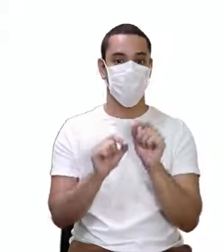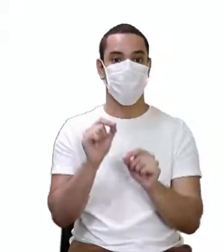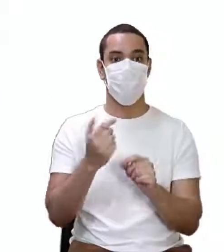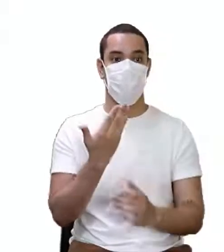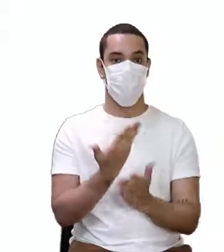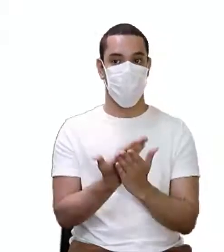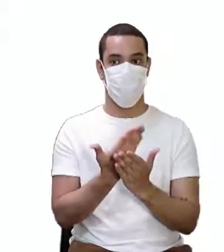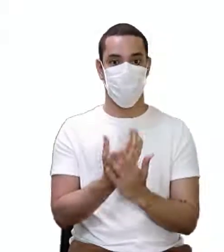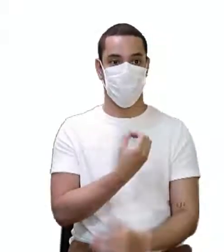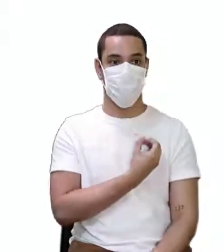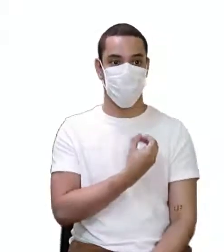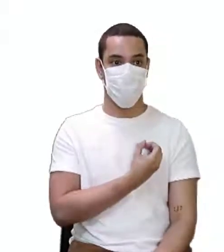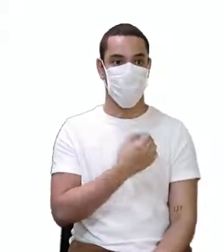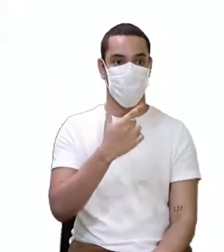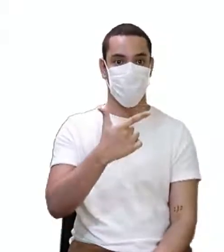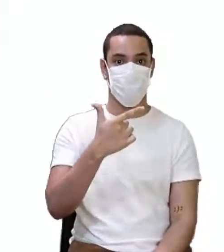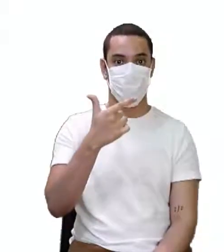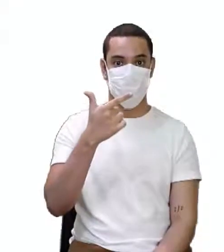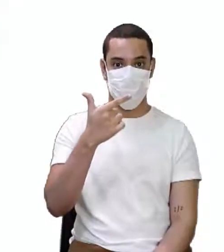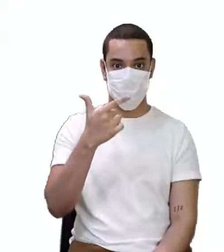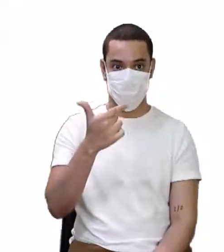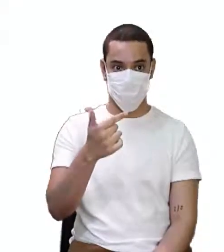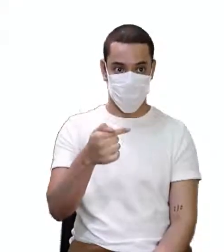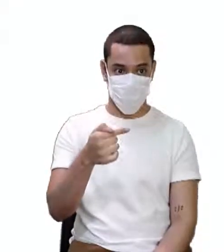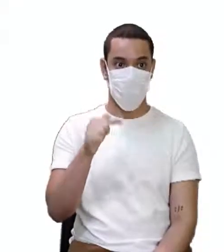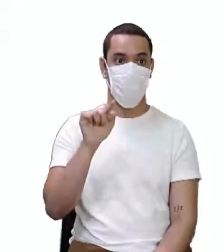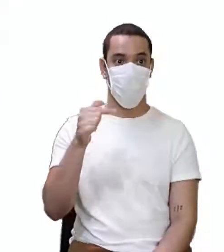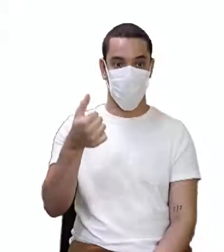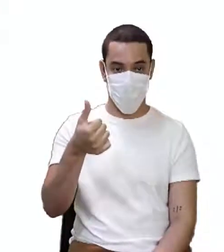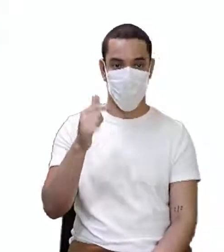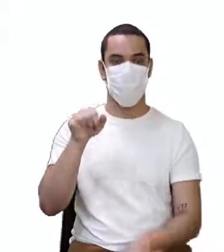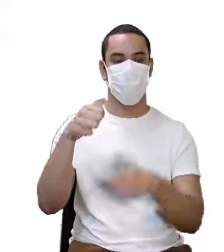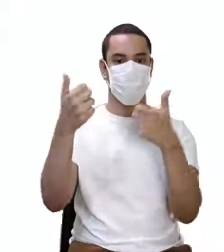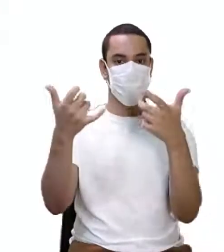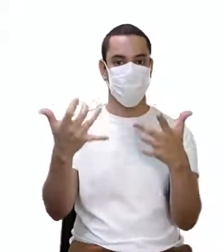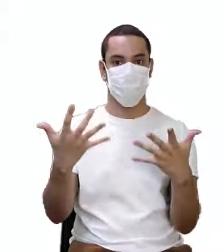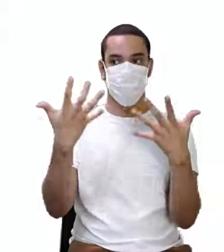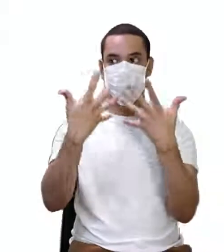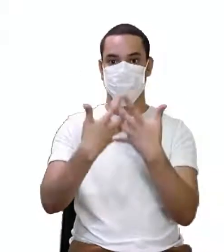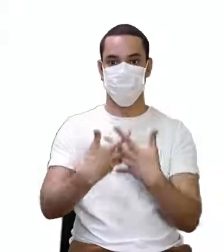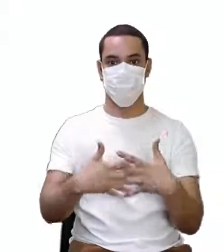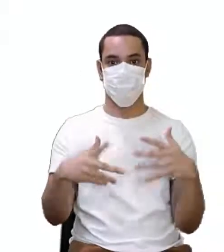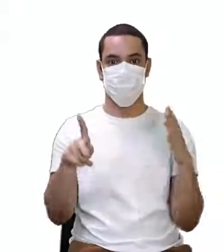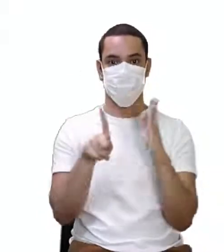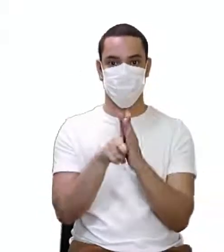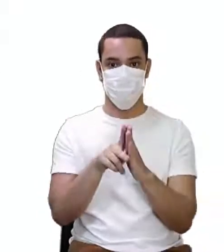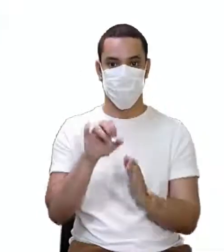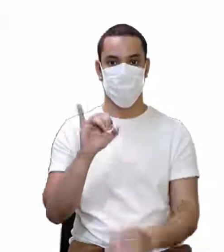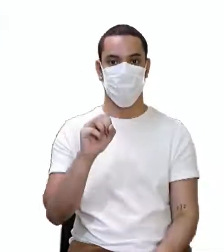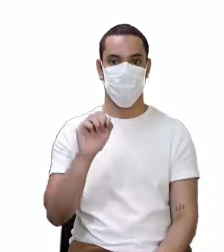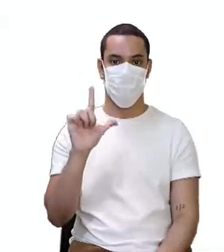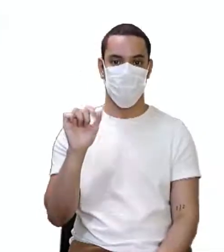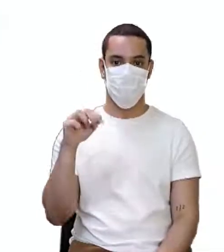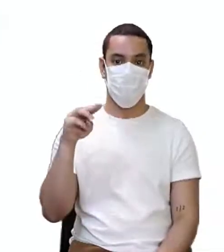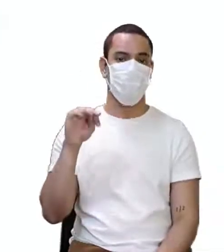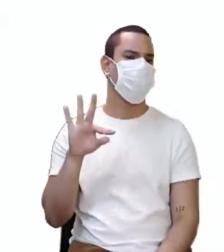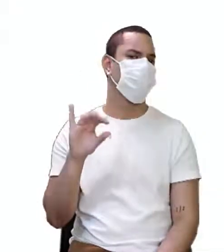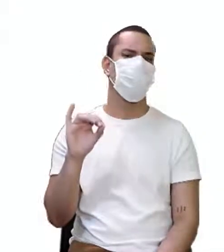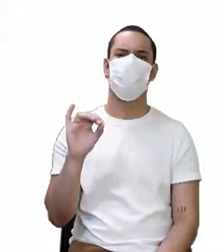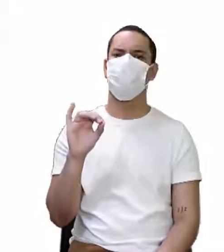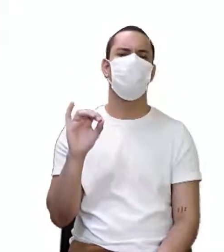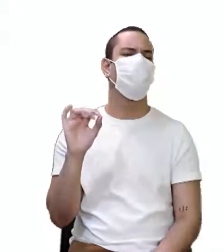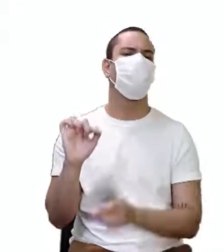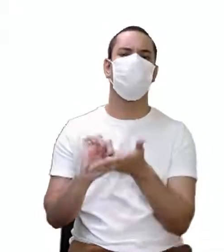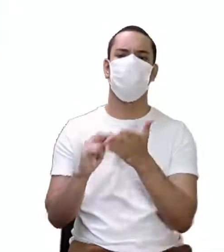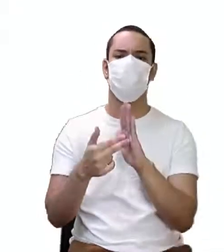aula 27.1. Nós vamos falar sobre os mecanismos de isolamento, tá?